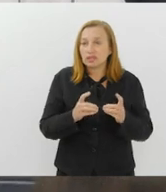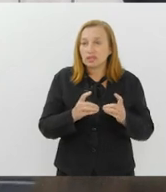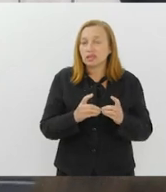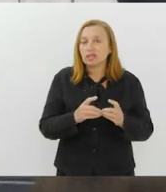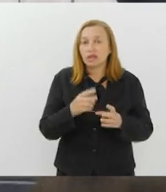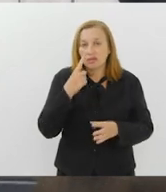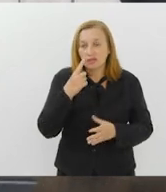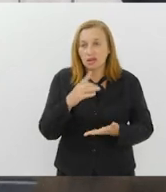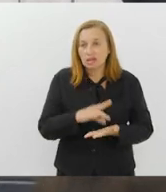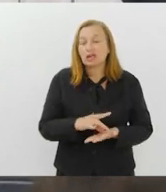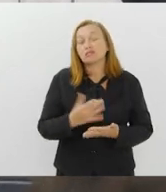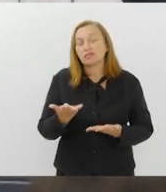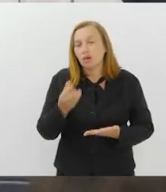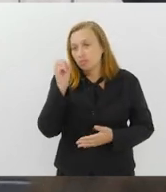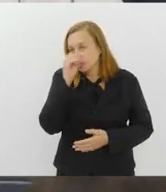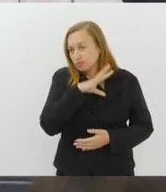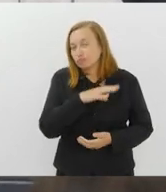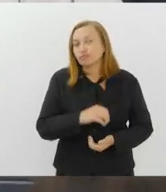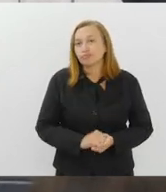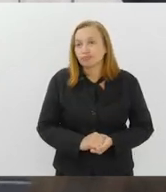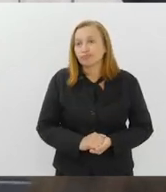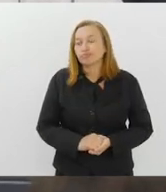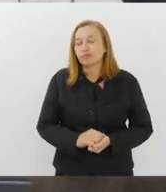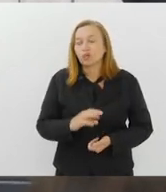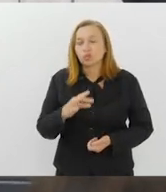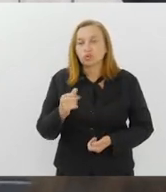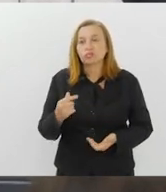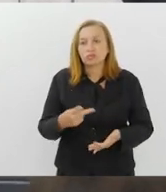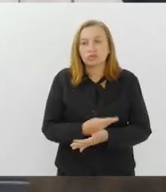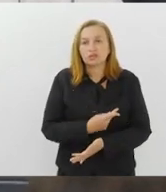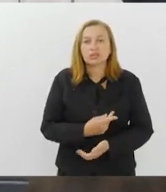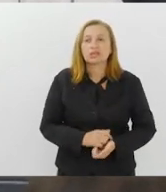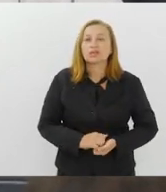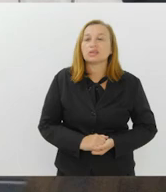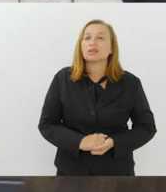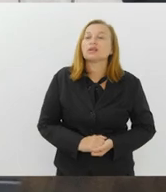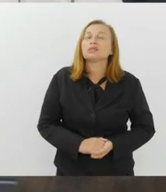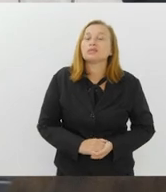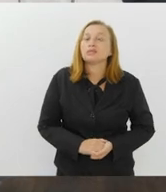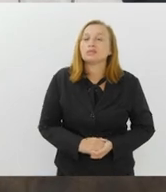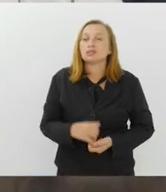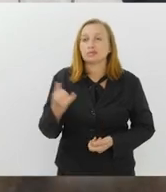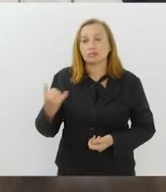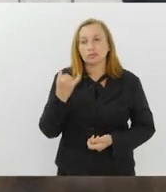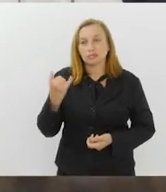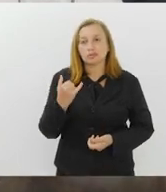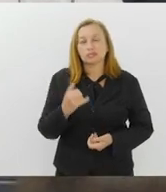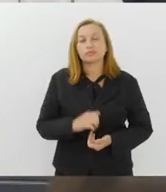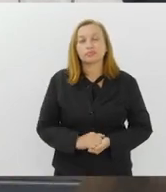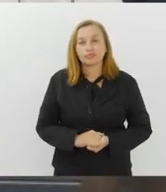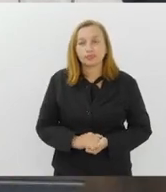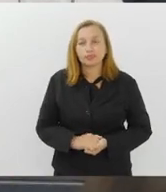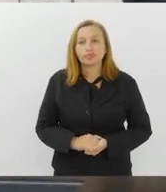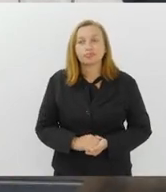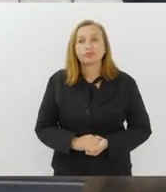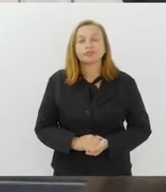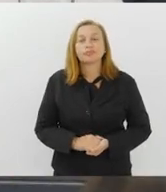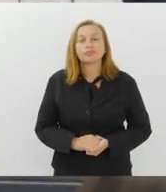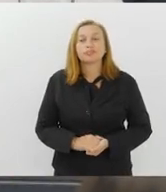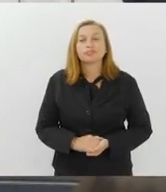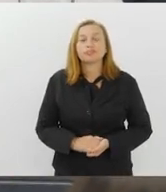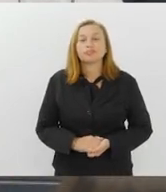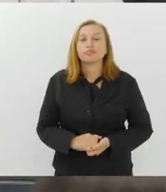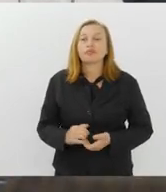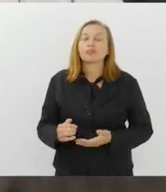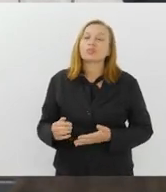ver a realidade. Quer dizer, um absurdo tudo isso que vem acontecendo. E é importante que vocês tragam, levem nossos gabinetes, todas